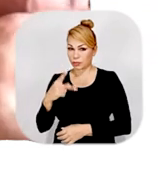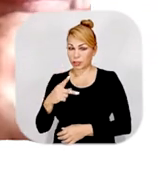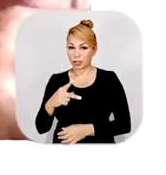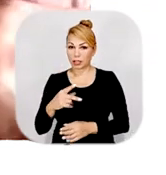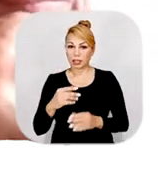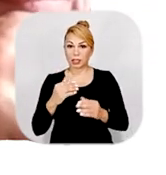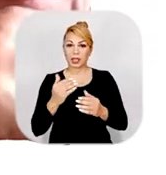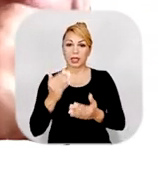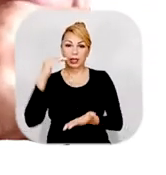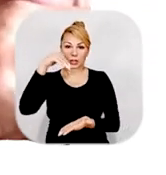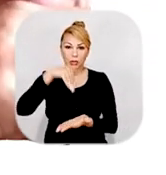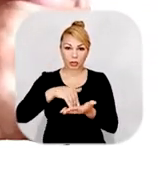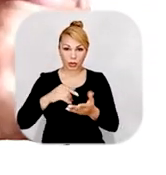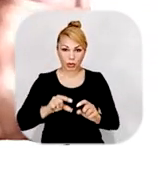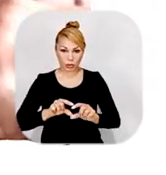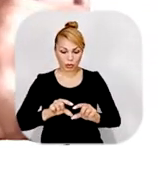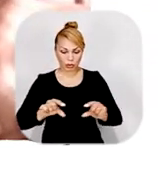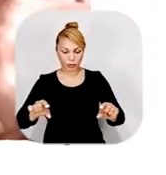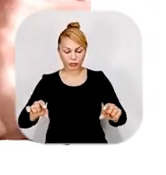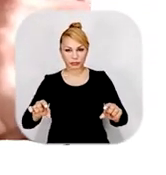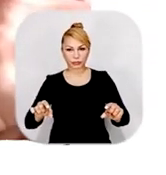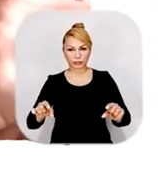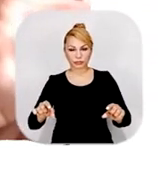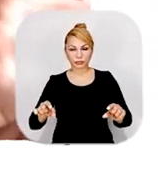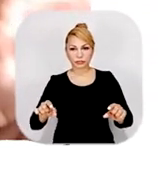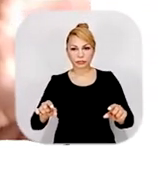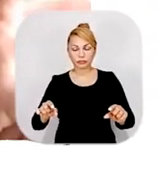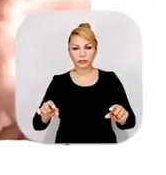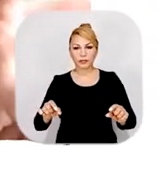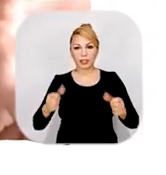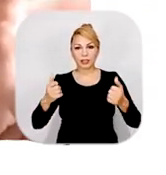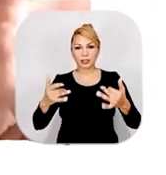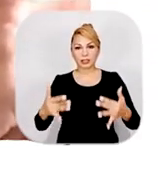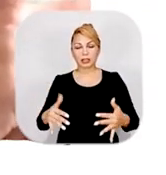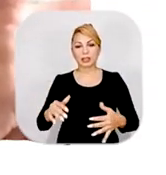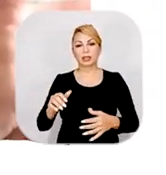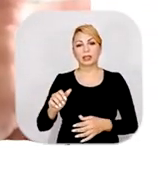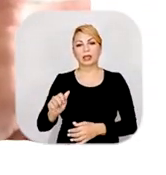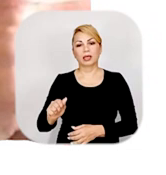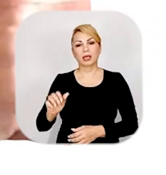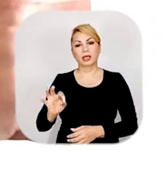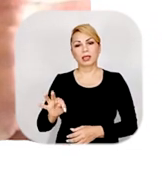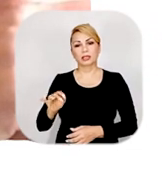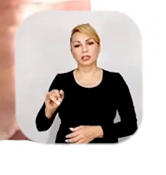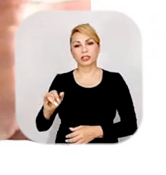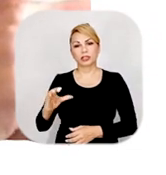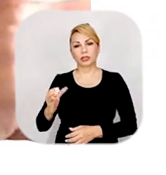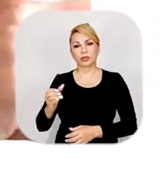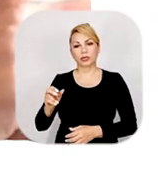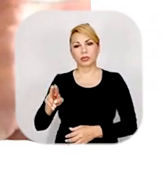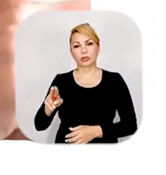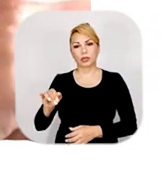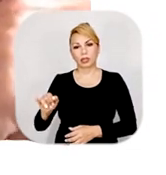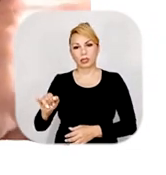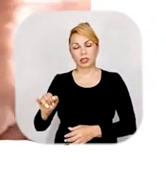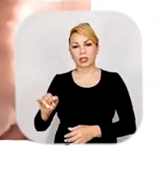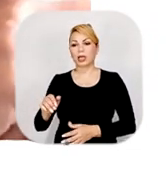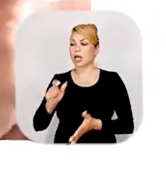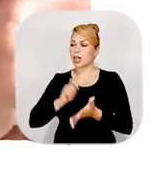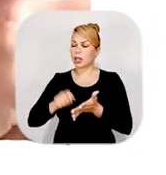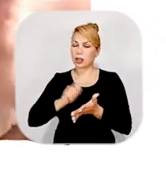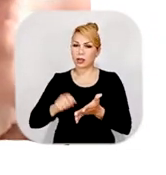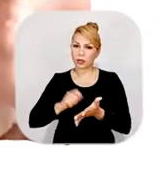rodapé excertos de Atikui, porque ele anotou, né, nos cadernos de campo dele, lá o que ele